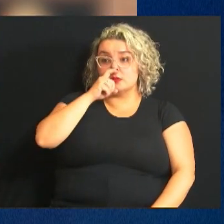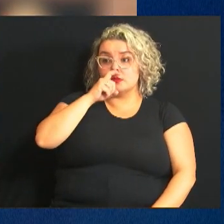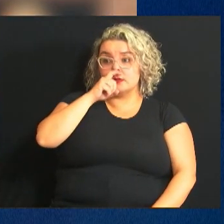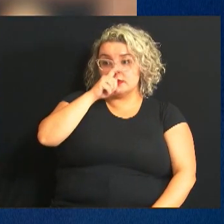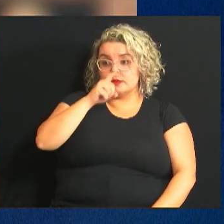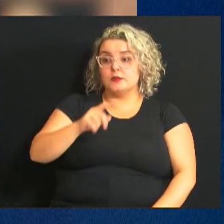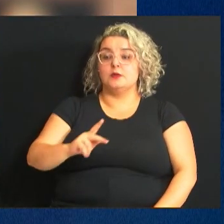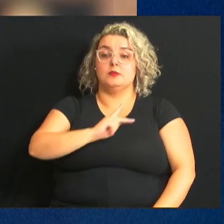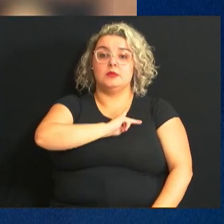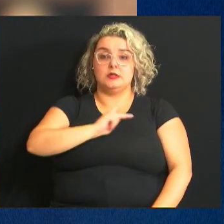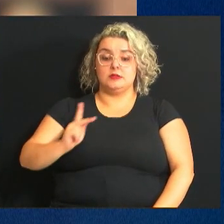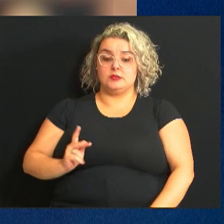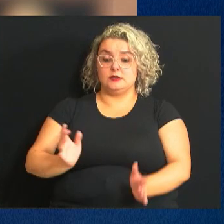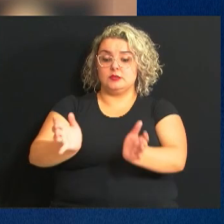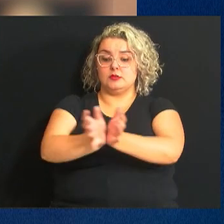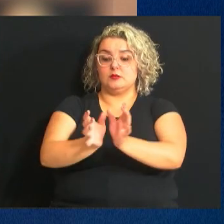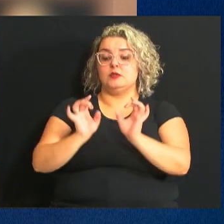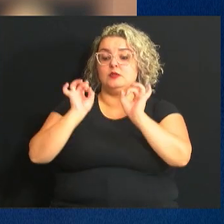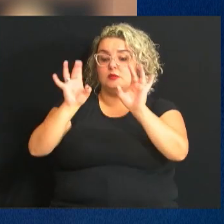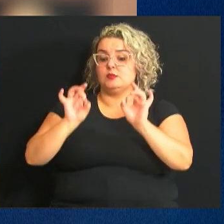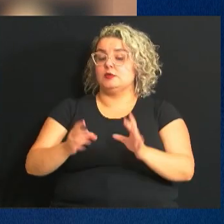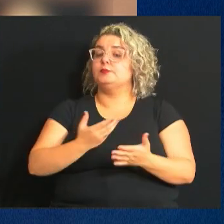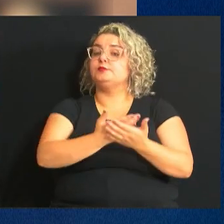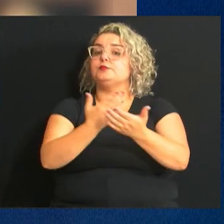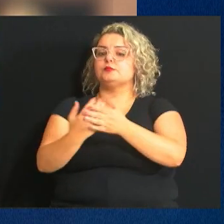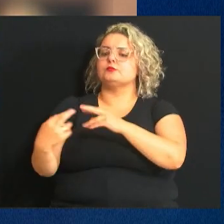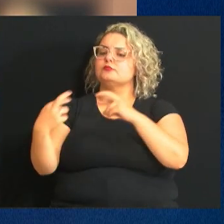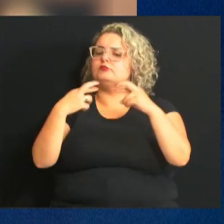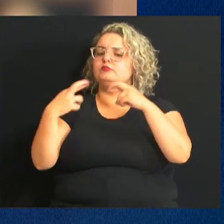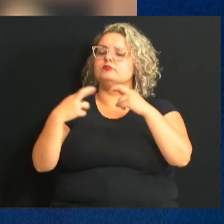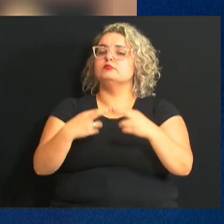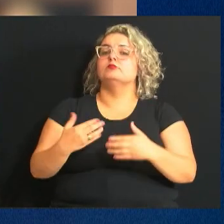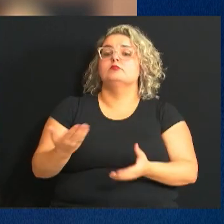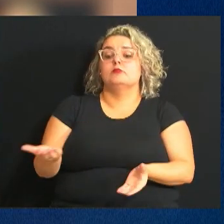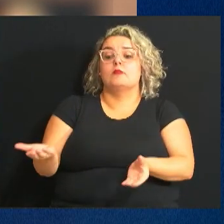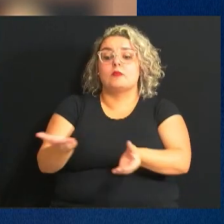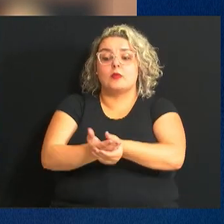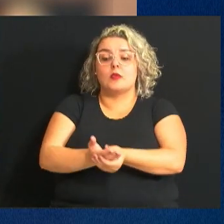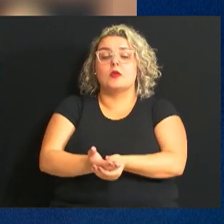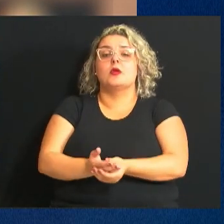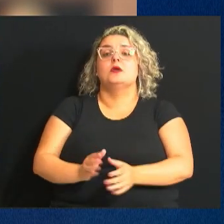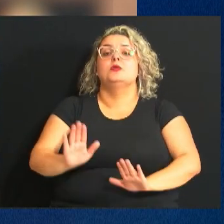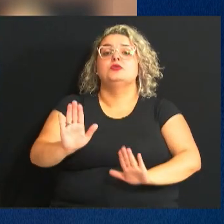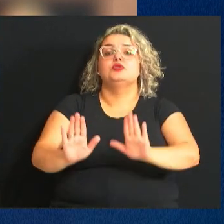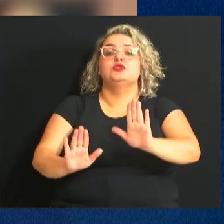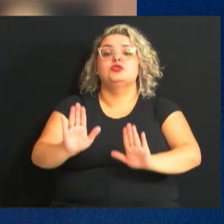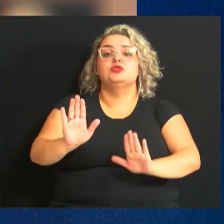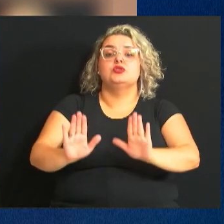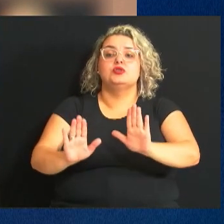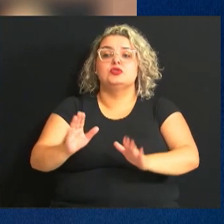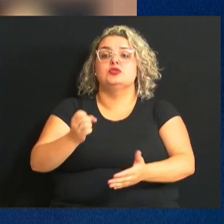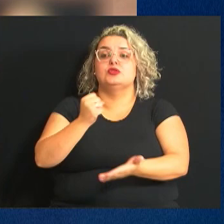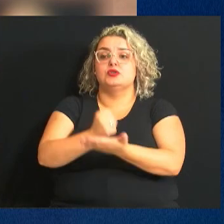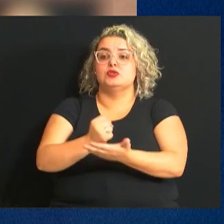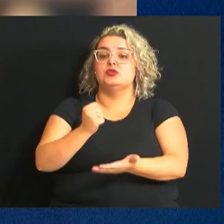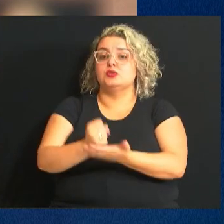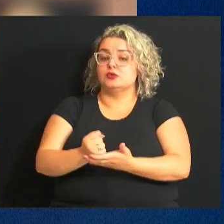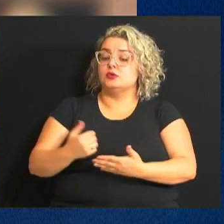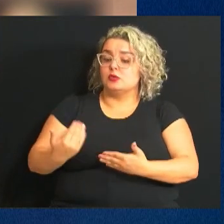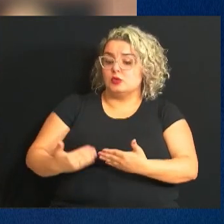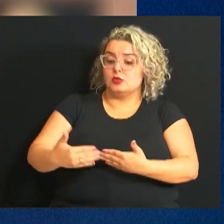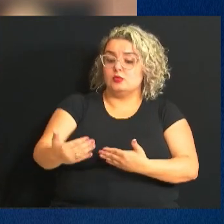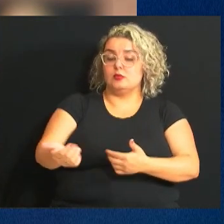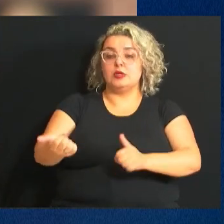Comissão Especial de Estudos para averiguar processos licitados pela Câmara e contratos vigentes, faz balanço